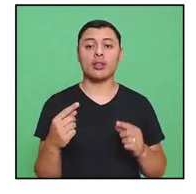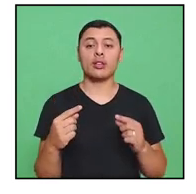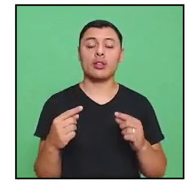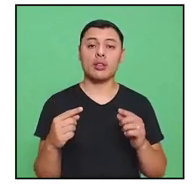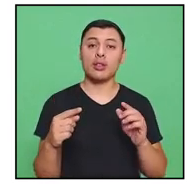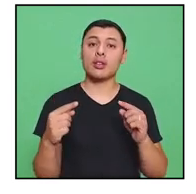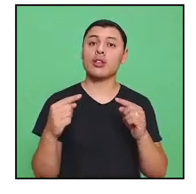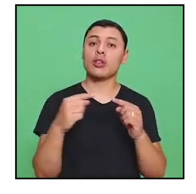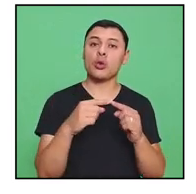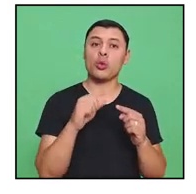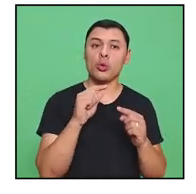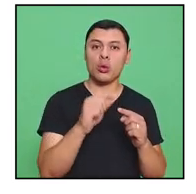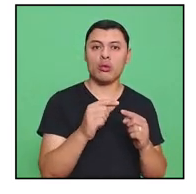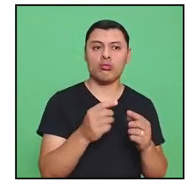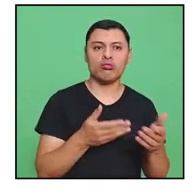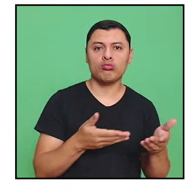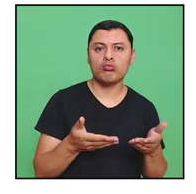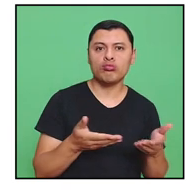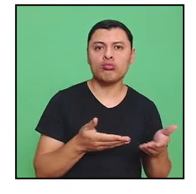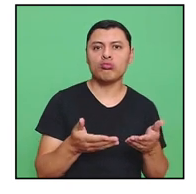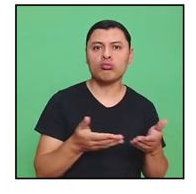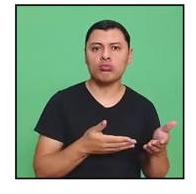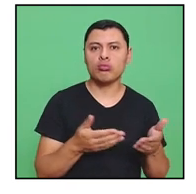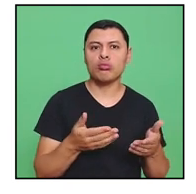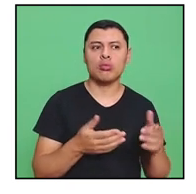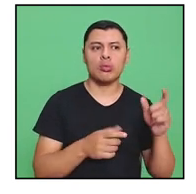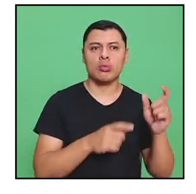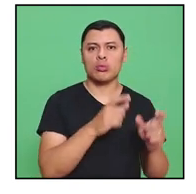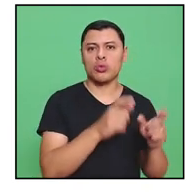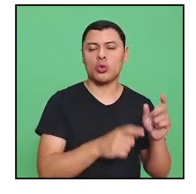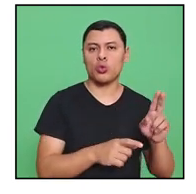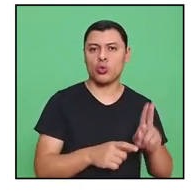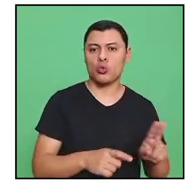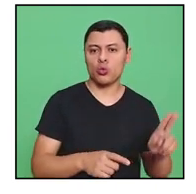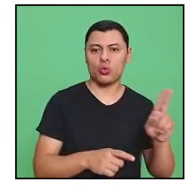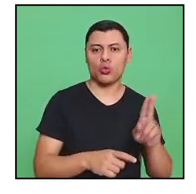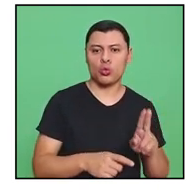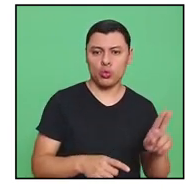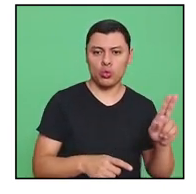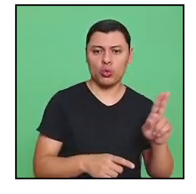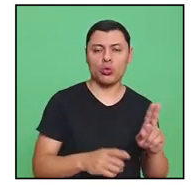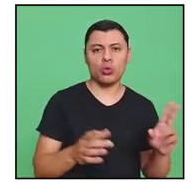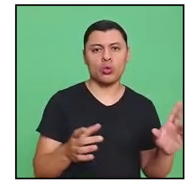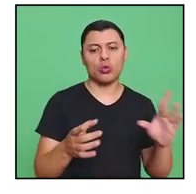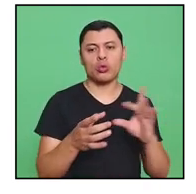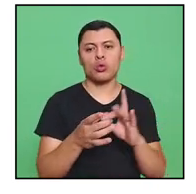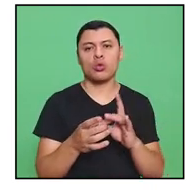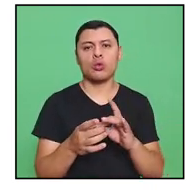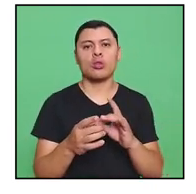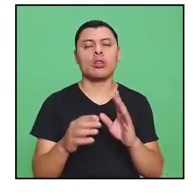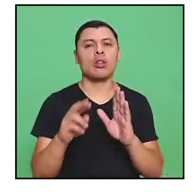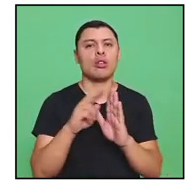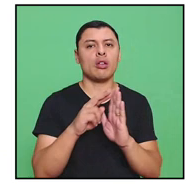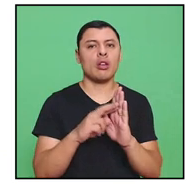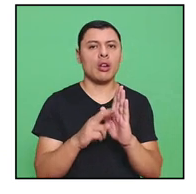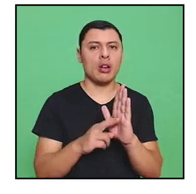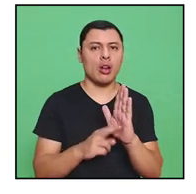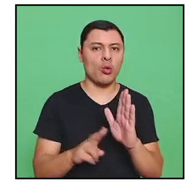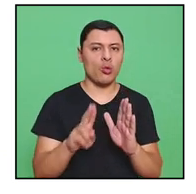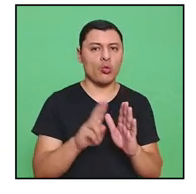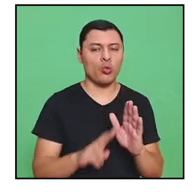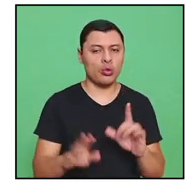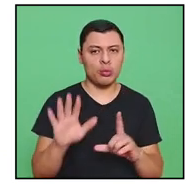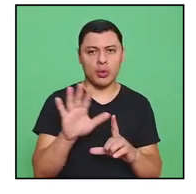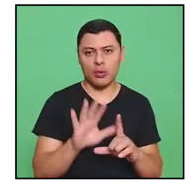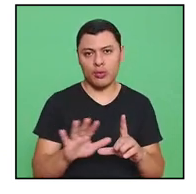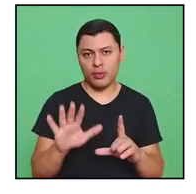maior da usuária com os parâmetros de uso dessas plataformas que estão surgindo.